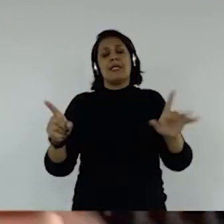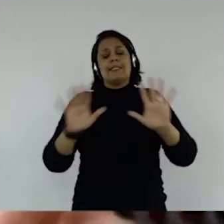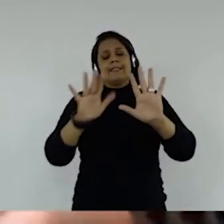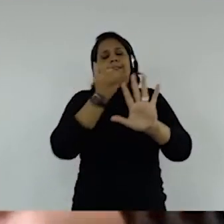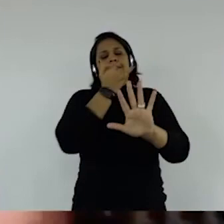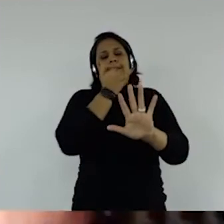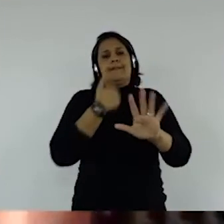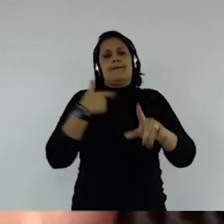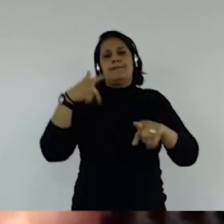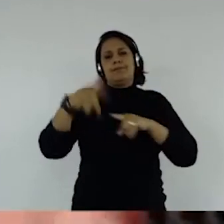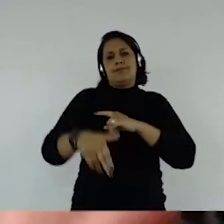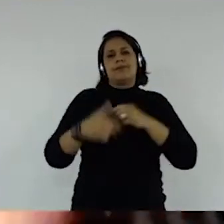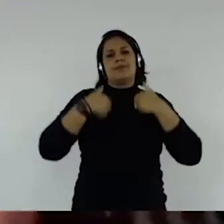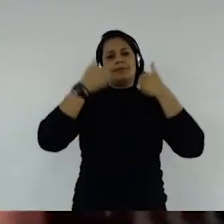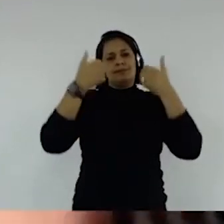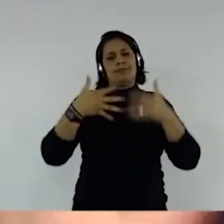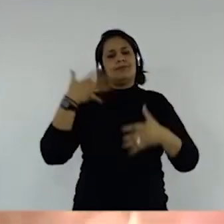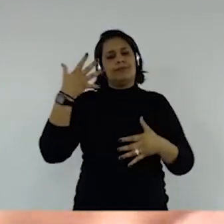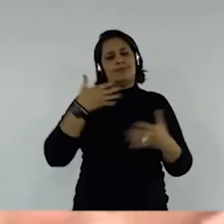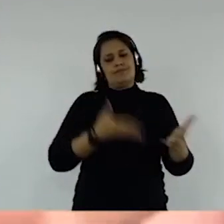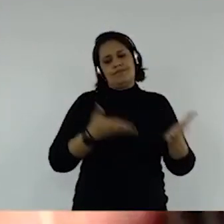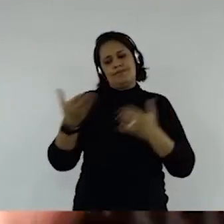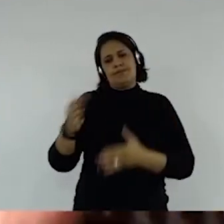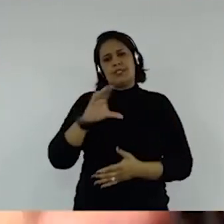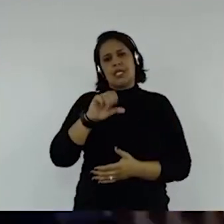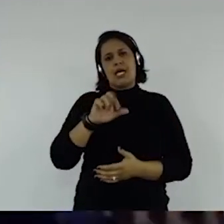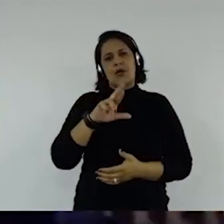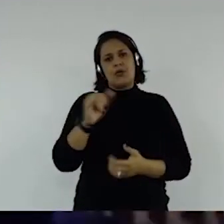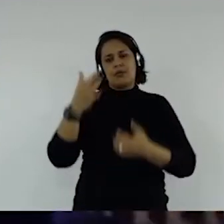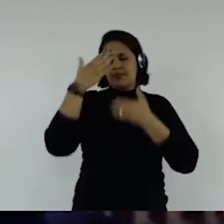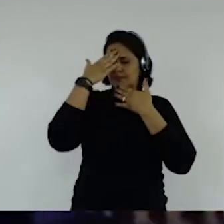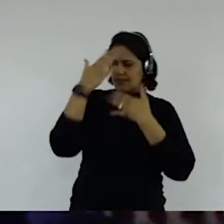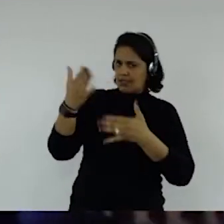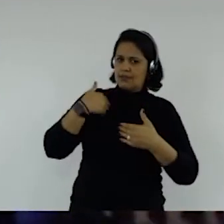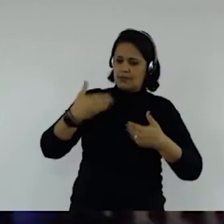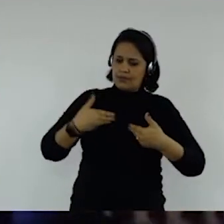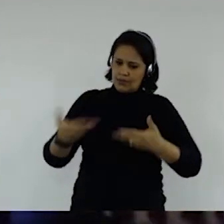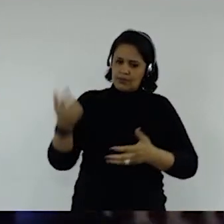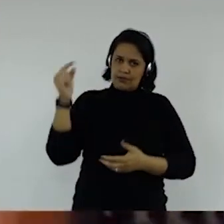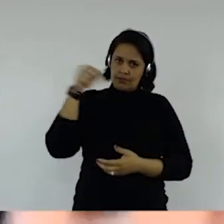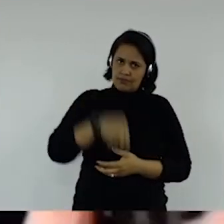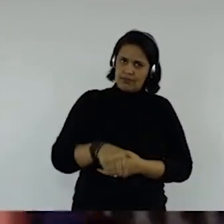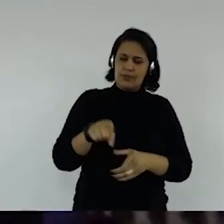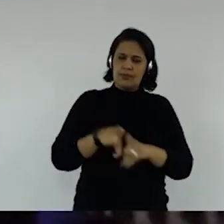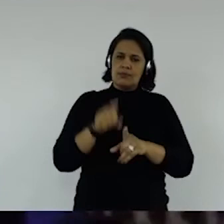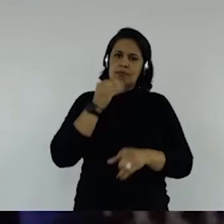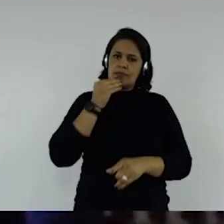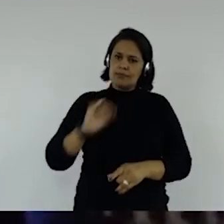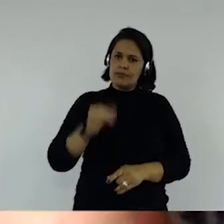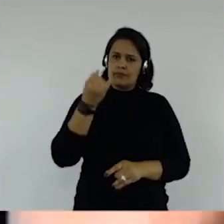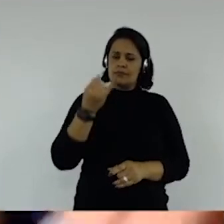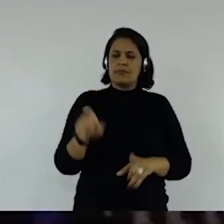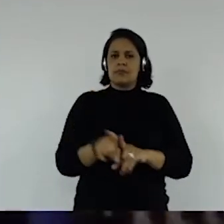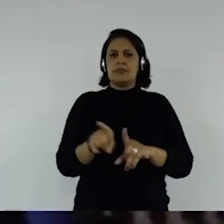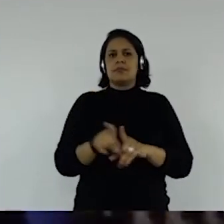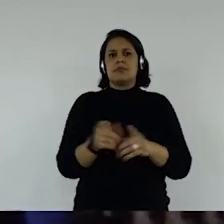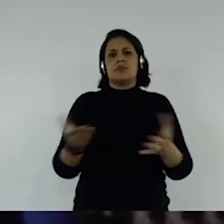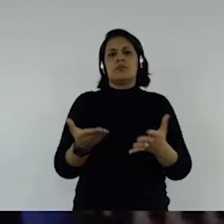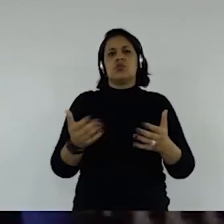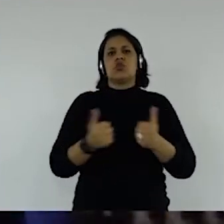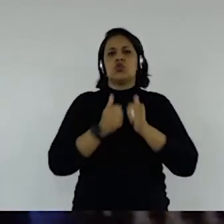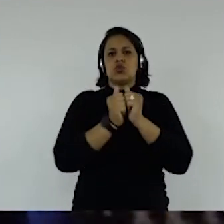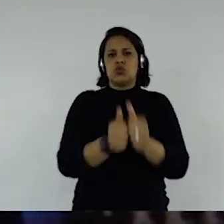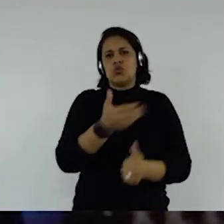escoteiro, eu vou segurar aqui e vou devolver a palavra a Caroline, te agradecendo muito a oportunidade e a honra de poder estar do lado desses